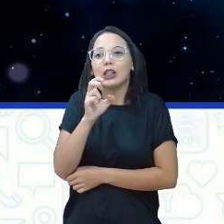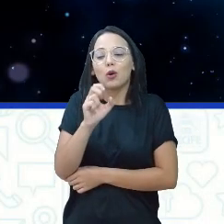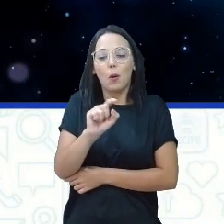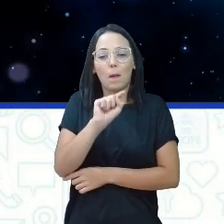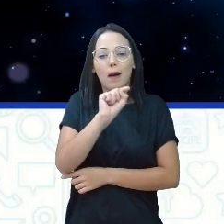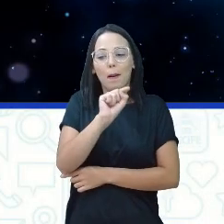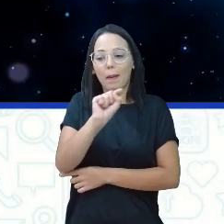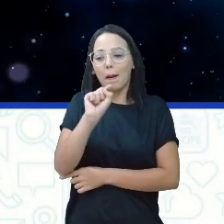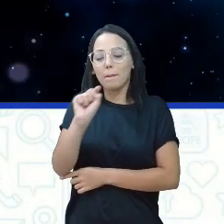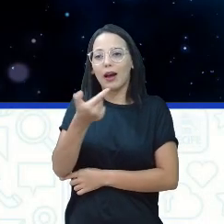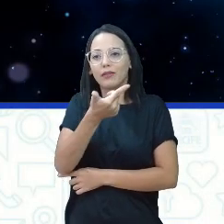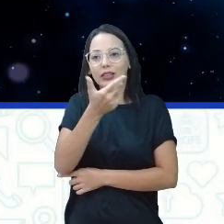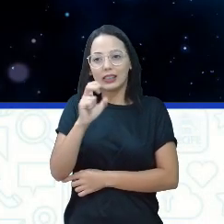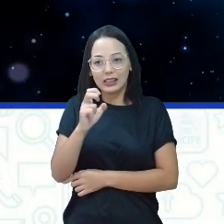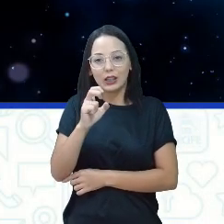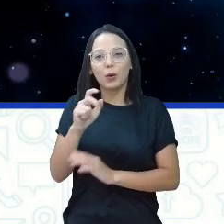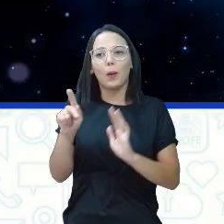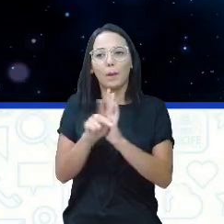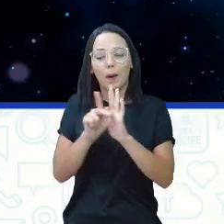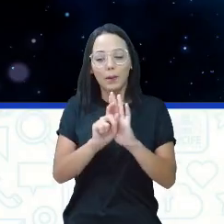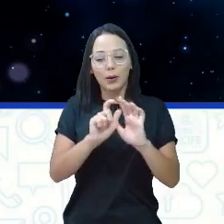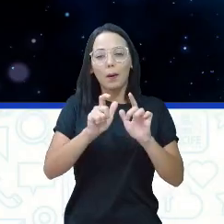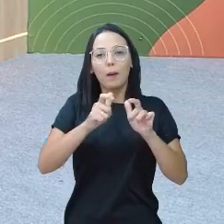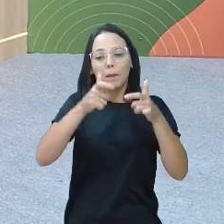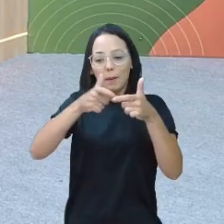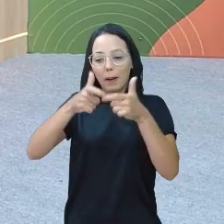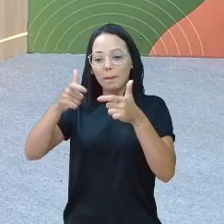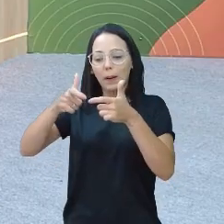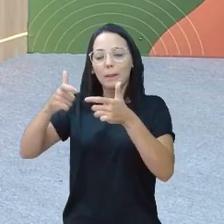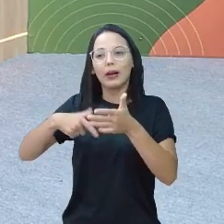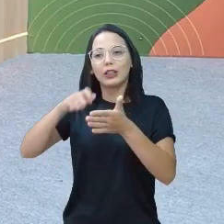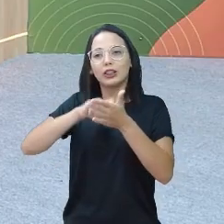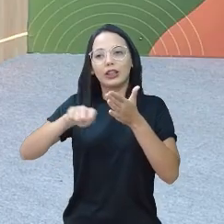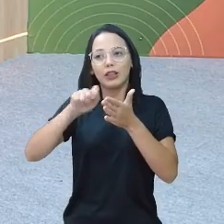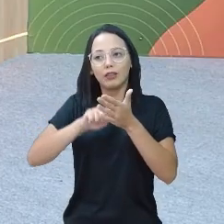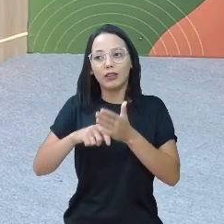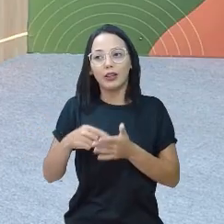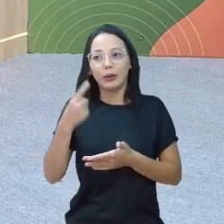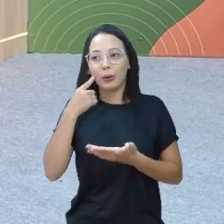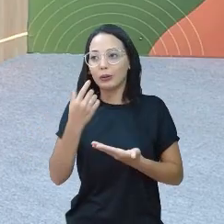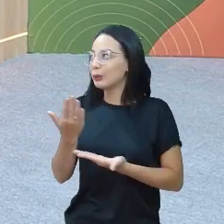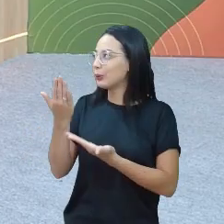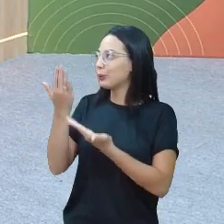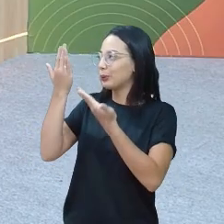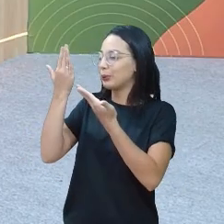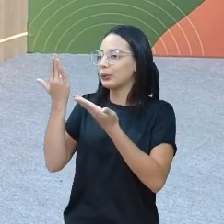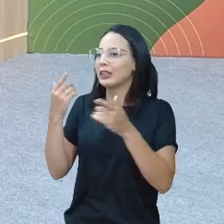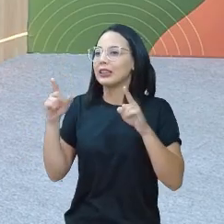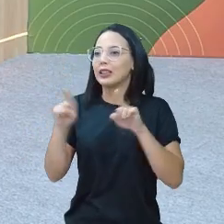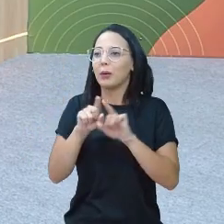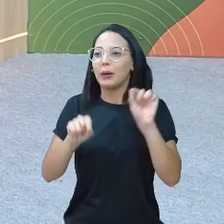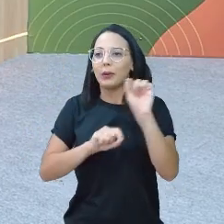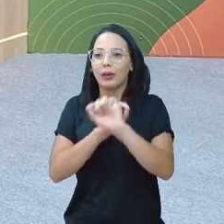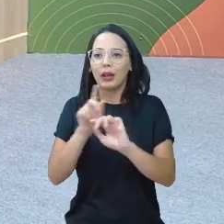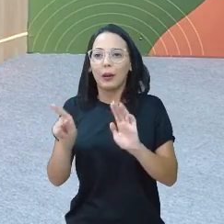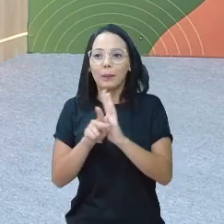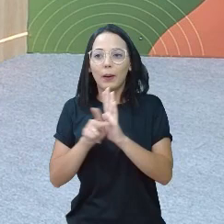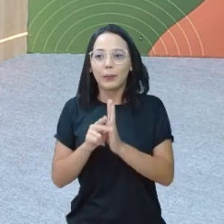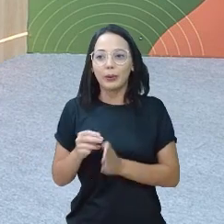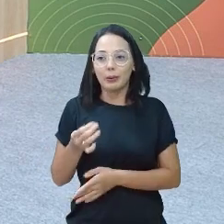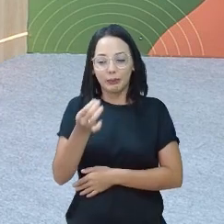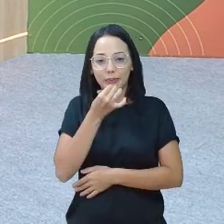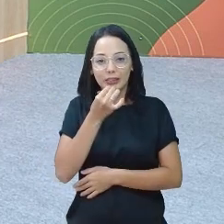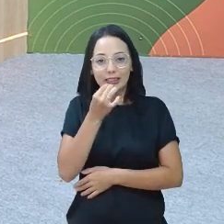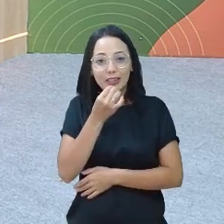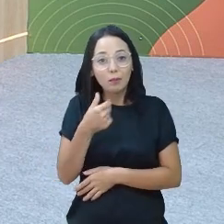de 25 caracteres, né, posiçõezinhas aqui, para escrever. E aí, obviamente, eu coloquei uma fila para que eu